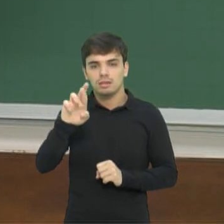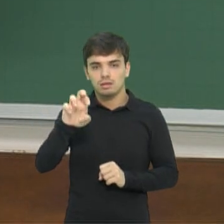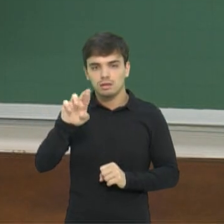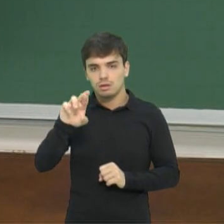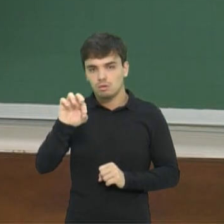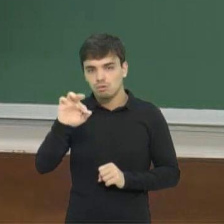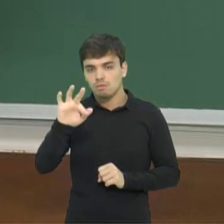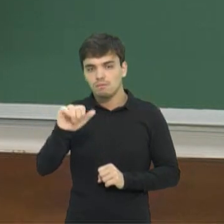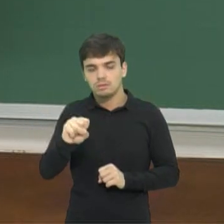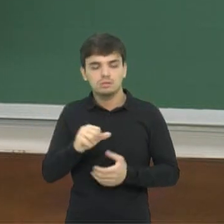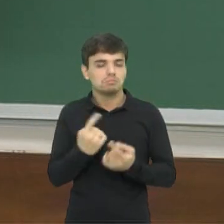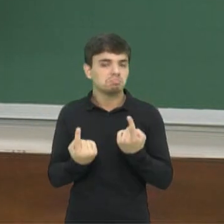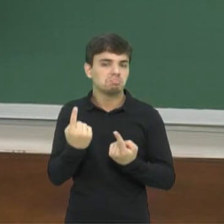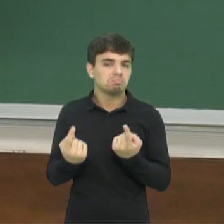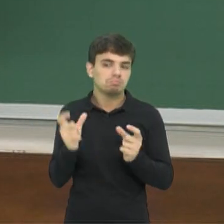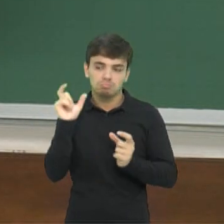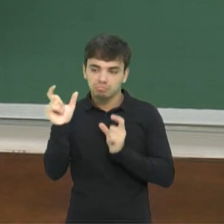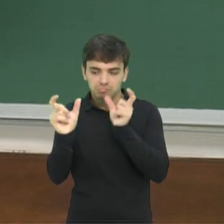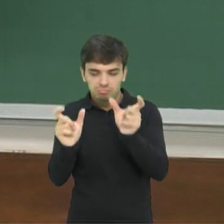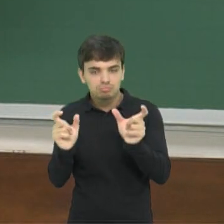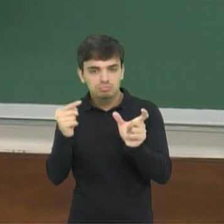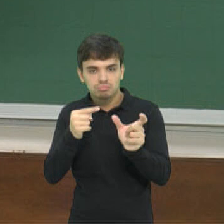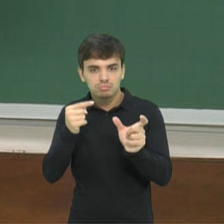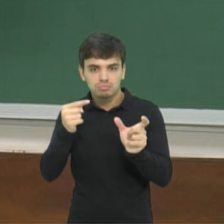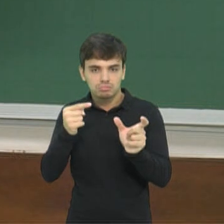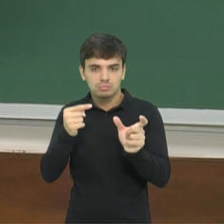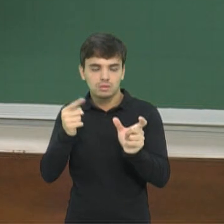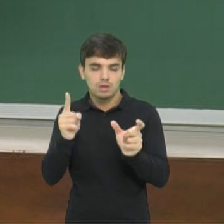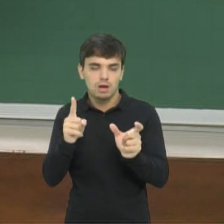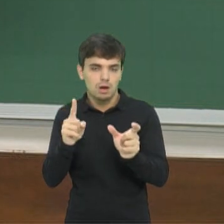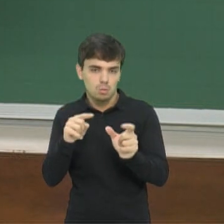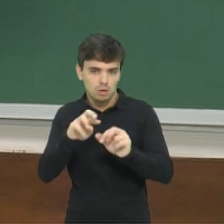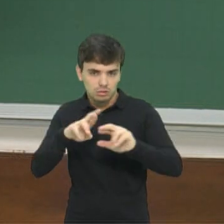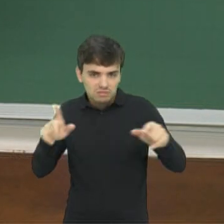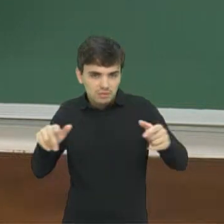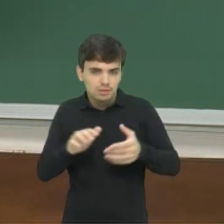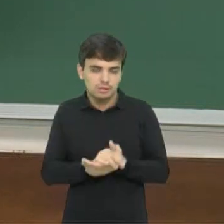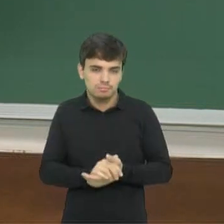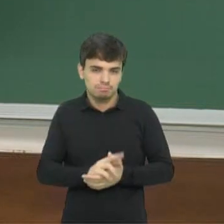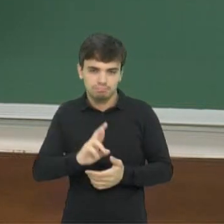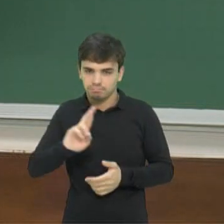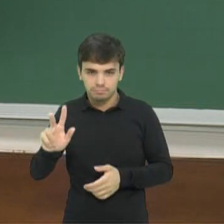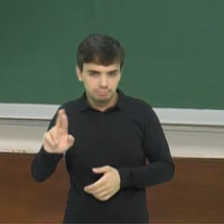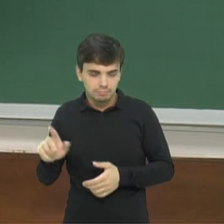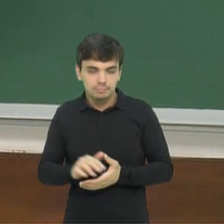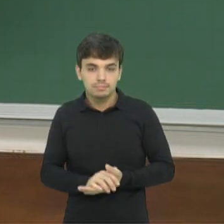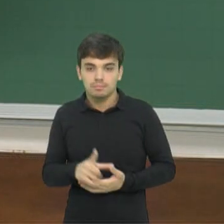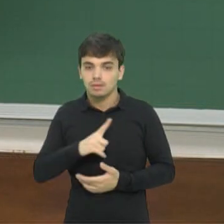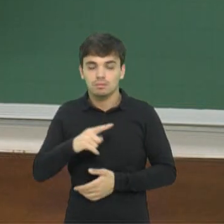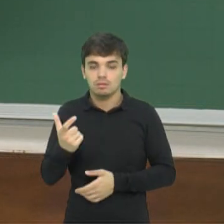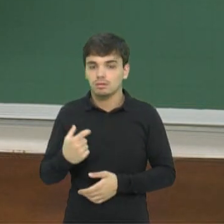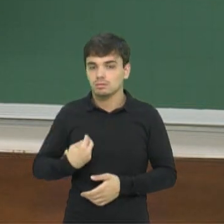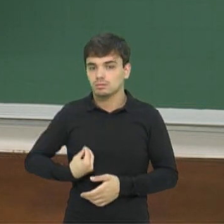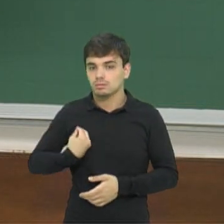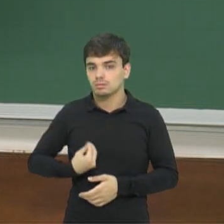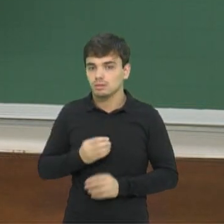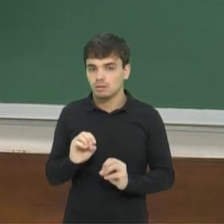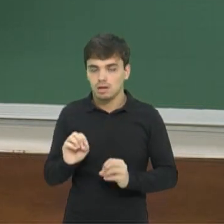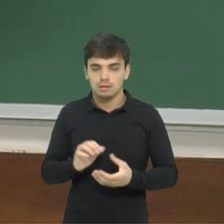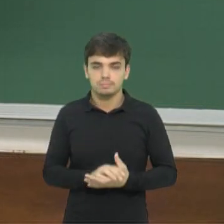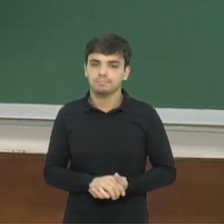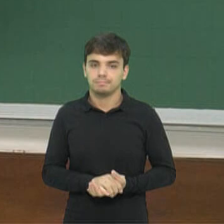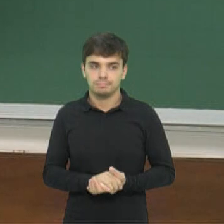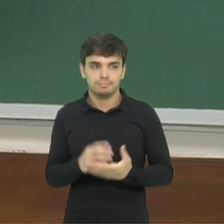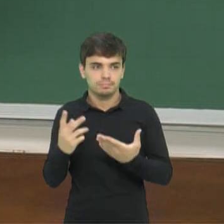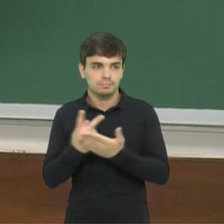Elas são autótrofas. Porque heterótrofas, elas precisam se alimentar de um outro ser. Não tem ser nenhum ainda, então não pode ser heterótrofa. Então